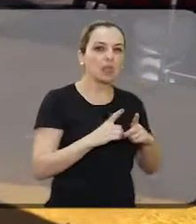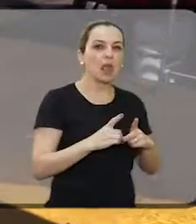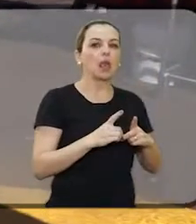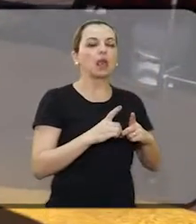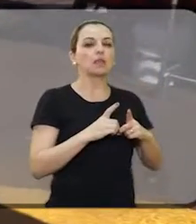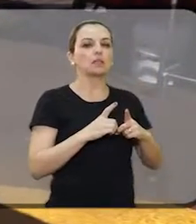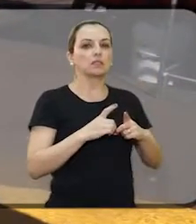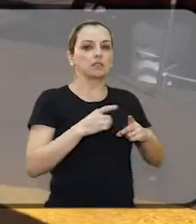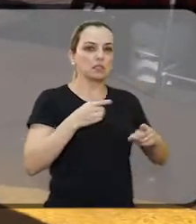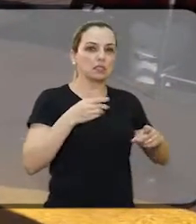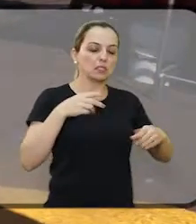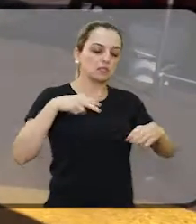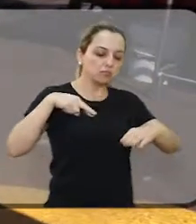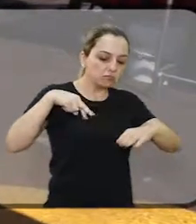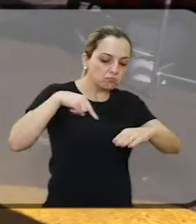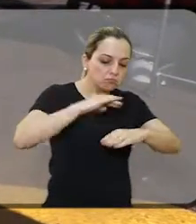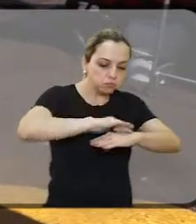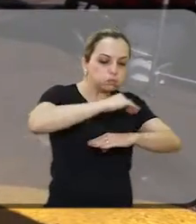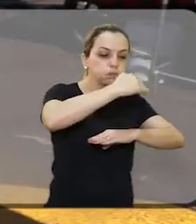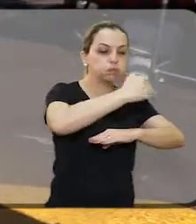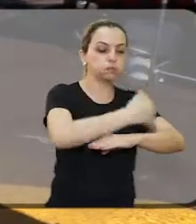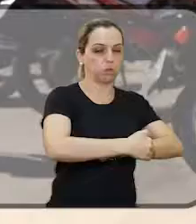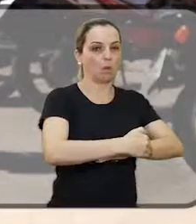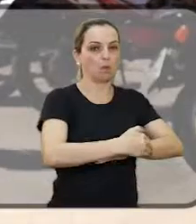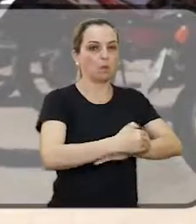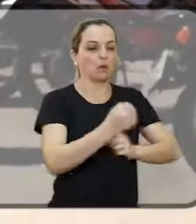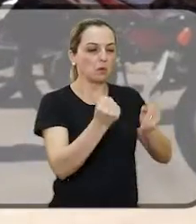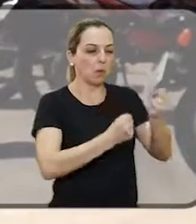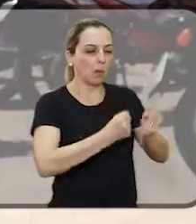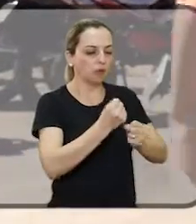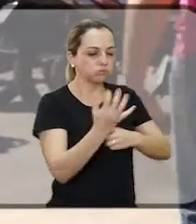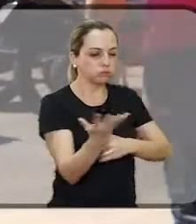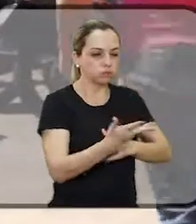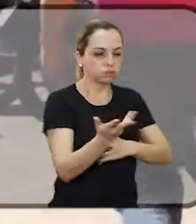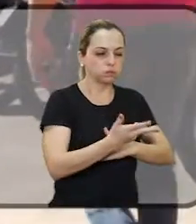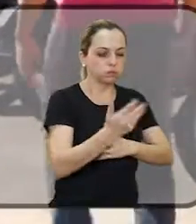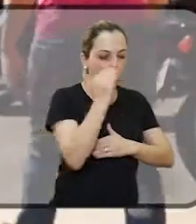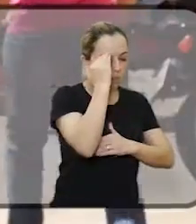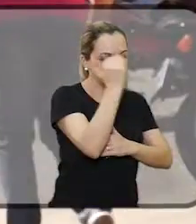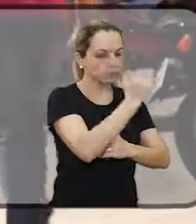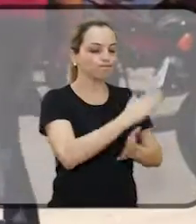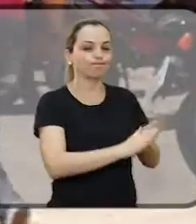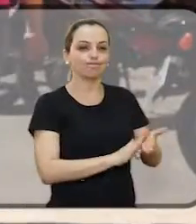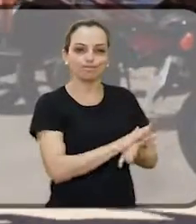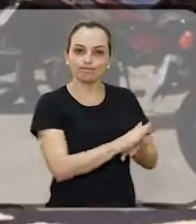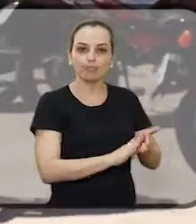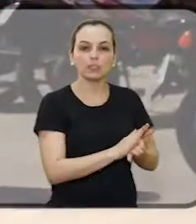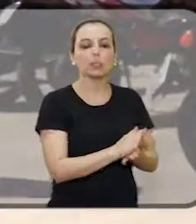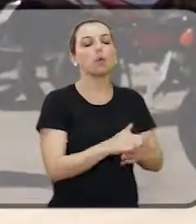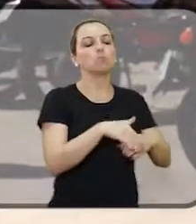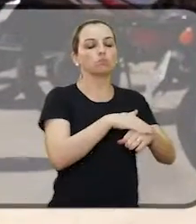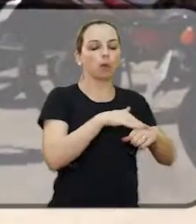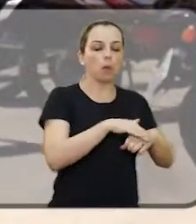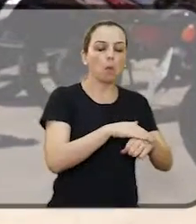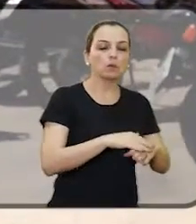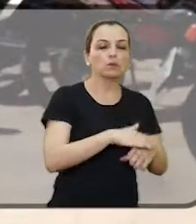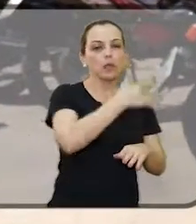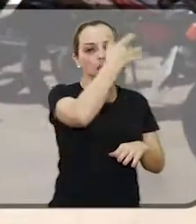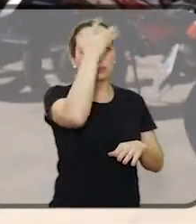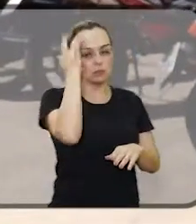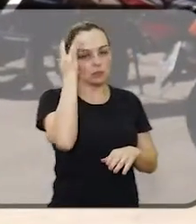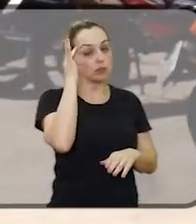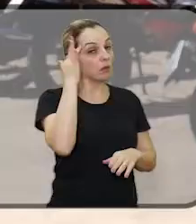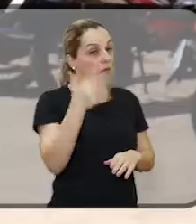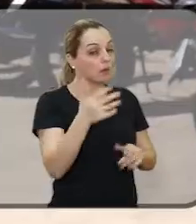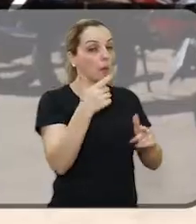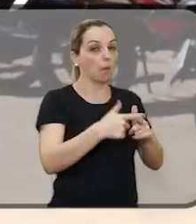que passa, vamos supor assim, em cima, e os carros não respeitam, né? E eu vou tomar providência, assim, inclusive já falei para os vários usuários desse local, que a